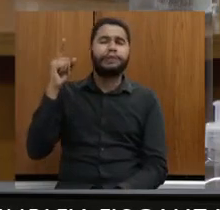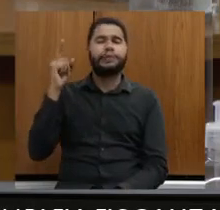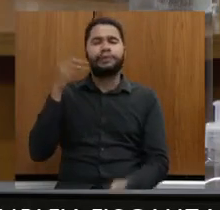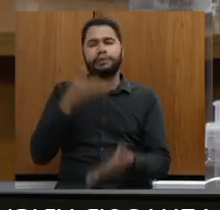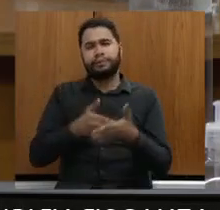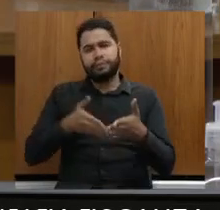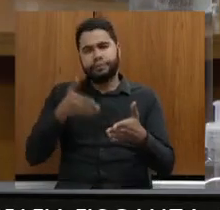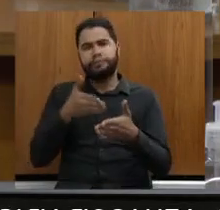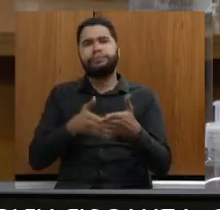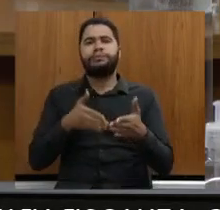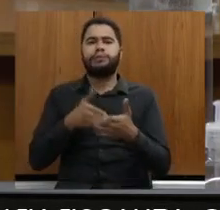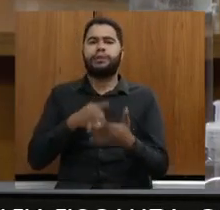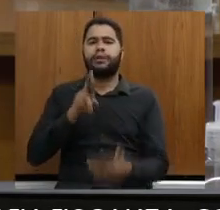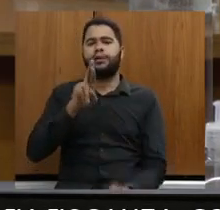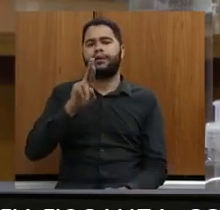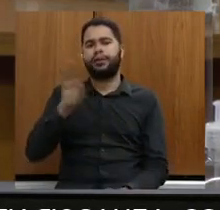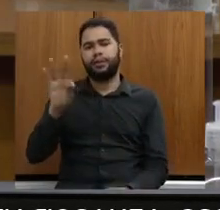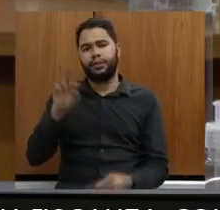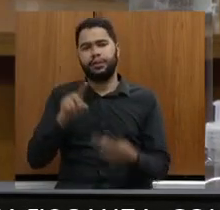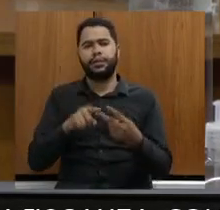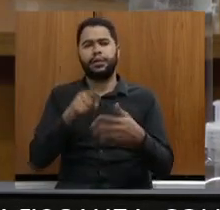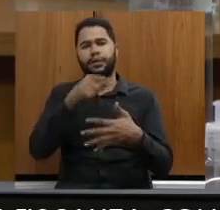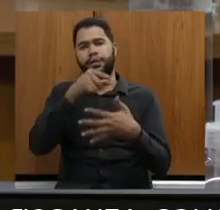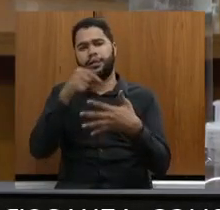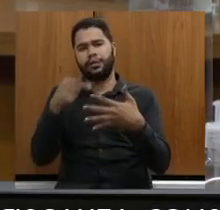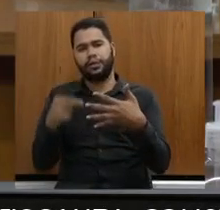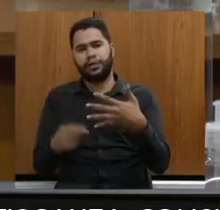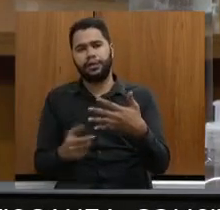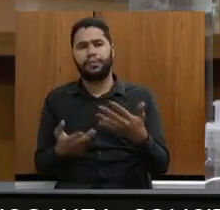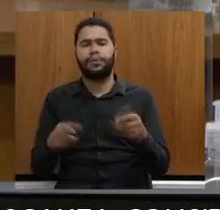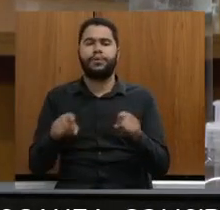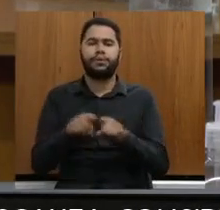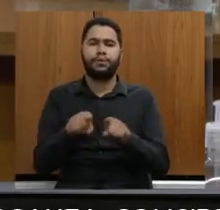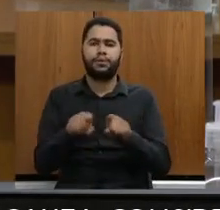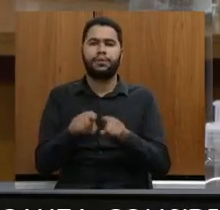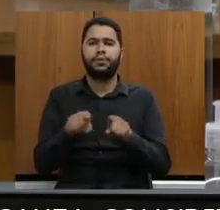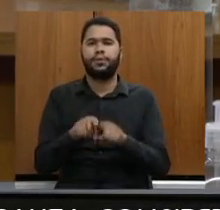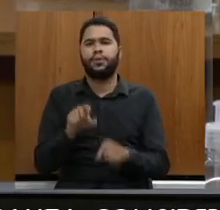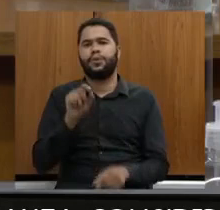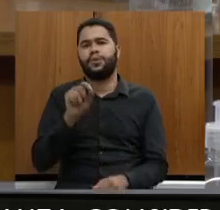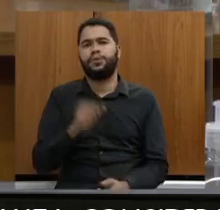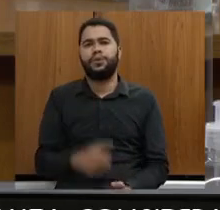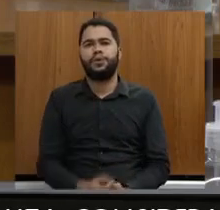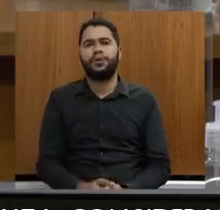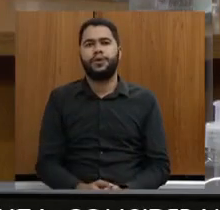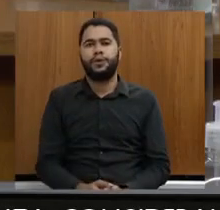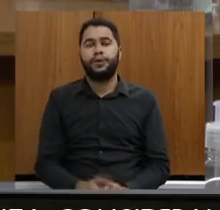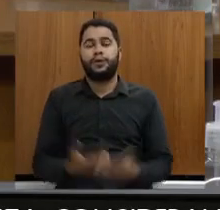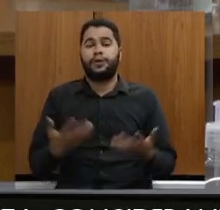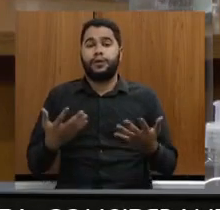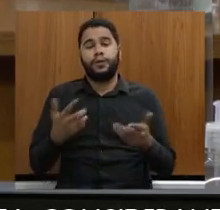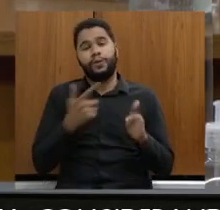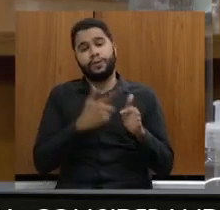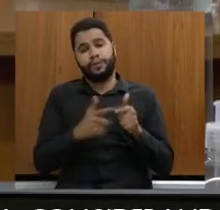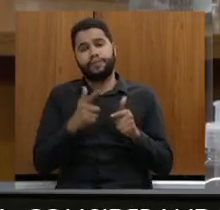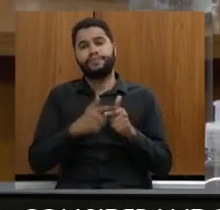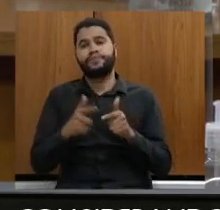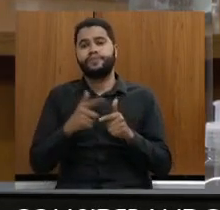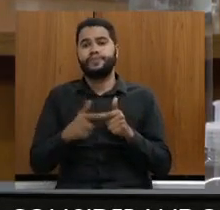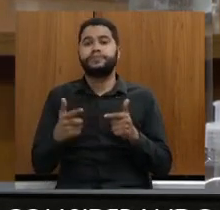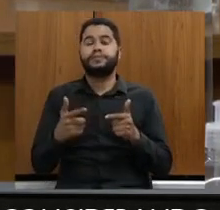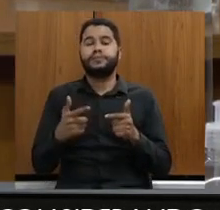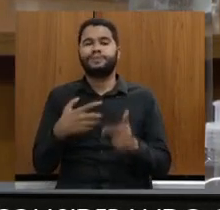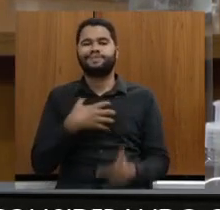dificuldade DRT de licenciamento é uma de um drama que a gente fica